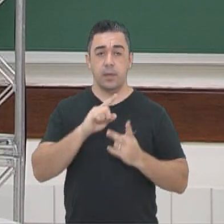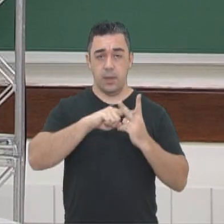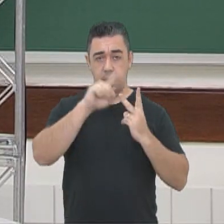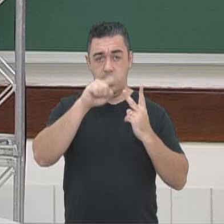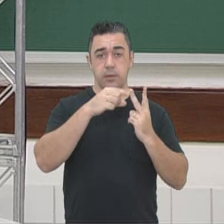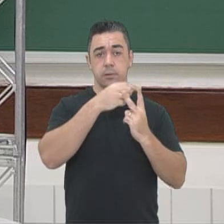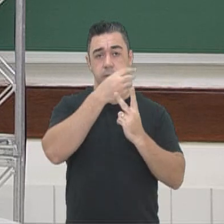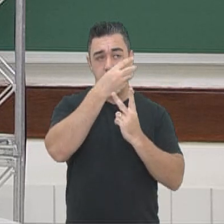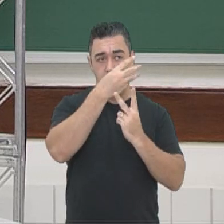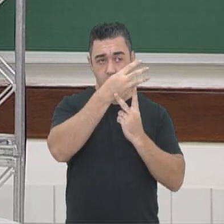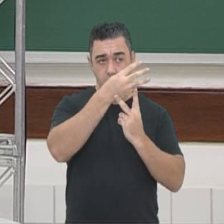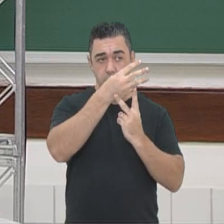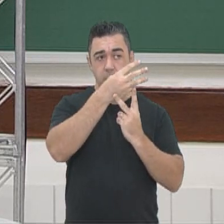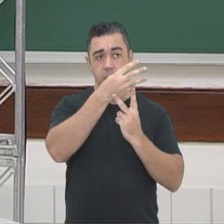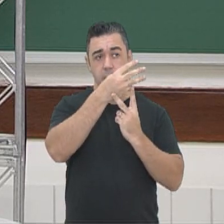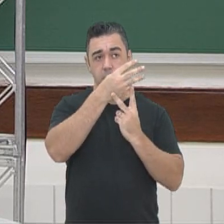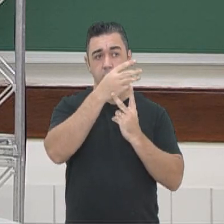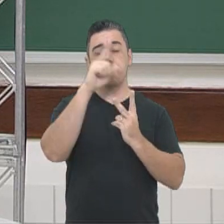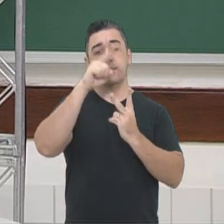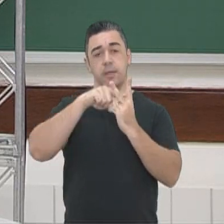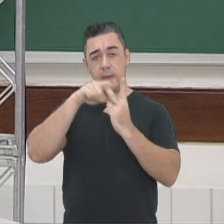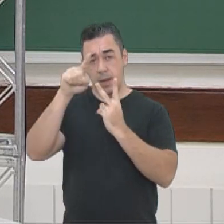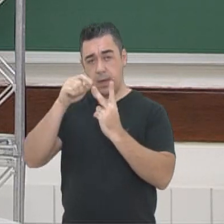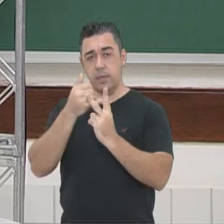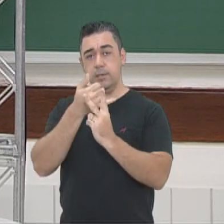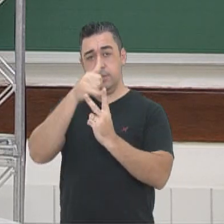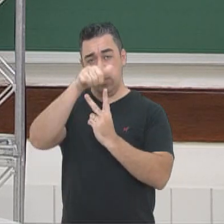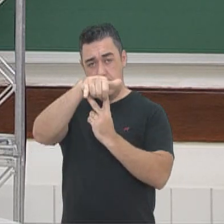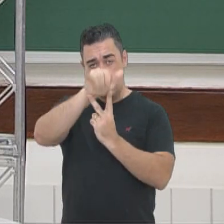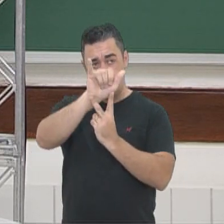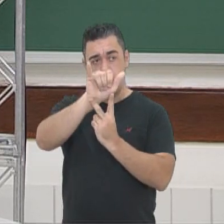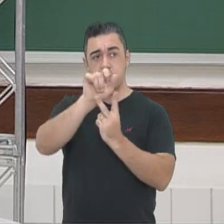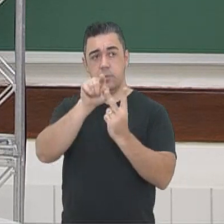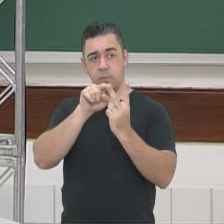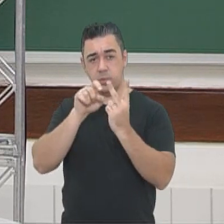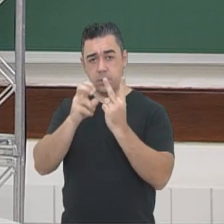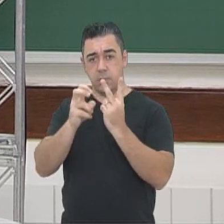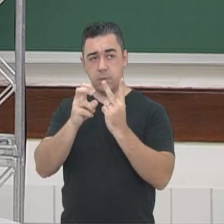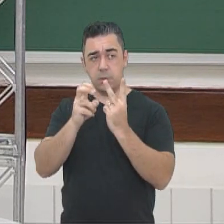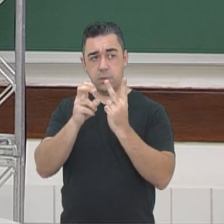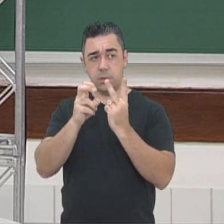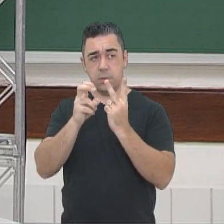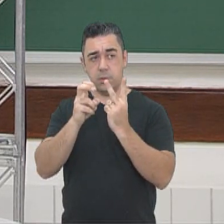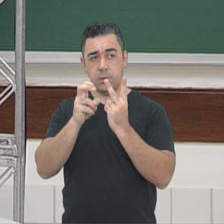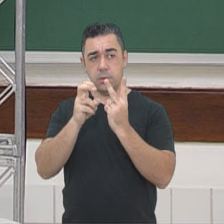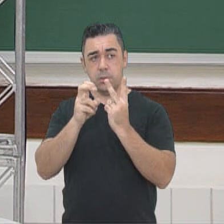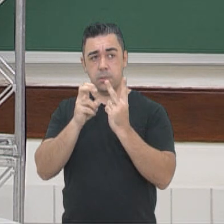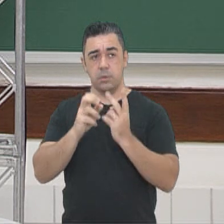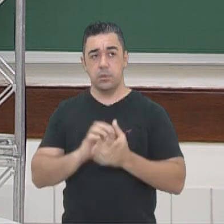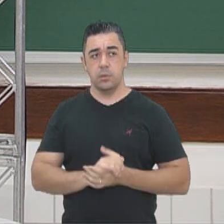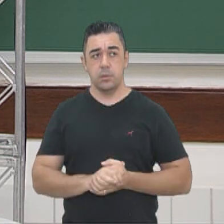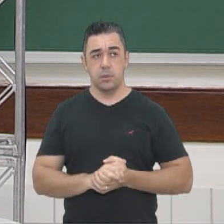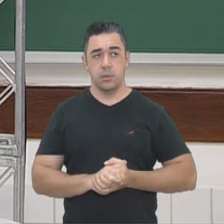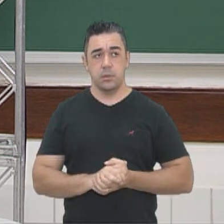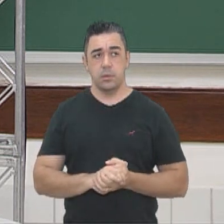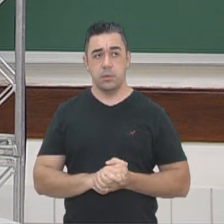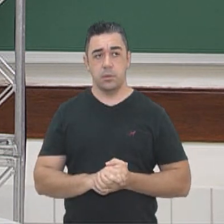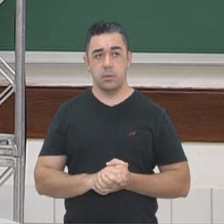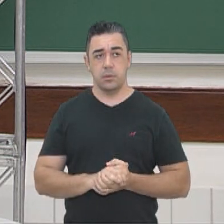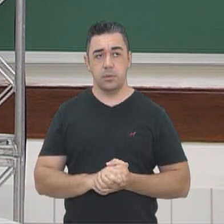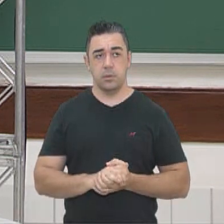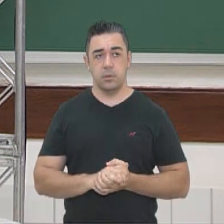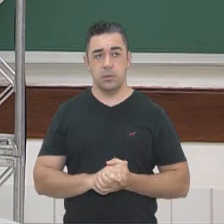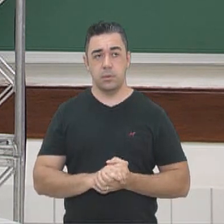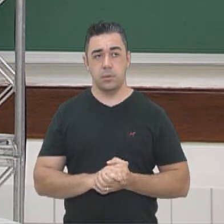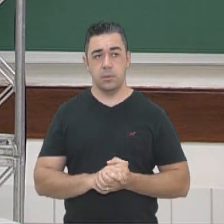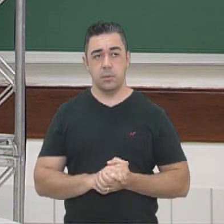cúbica da raiz de índice y de 15 e isso é